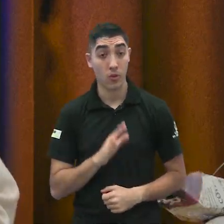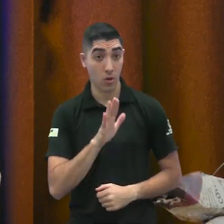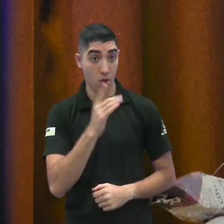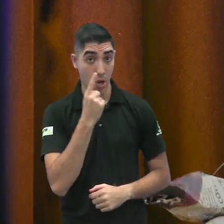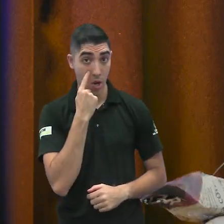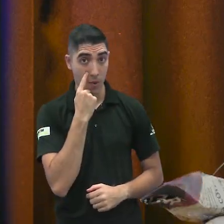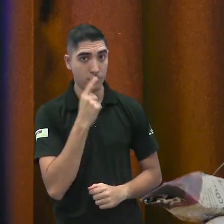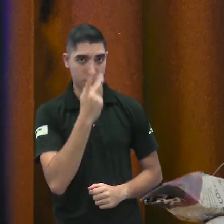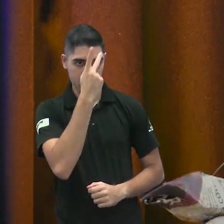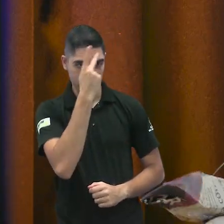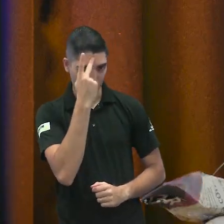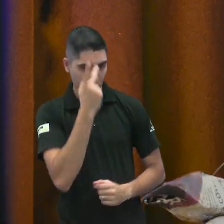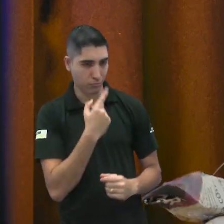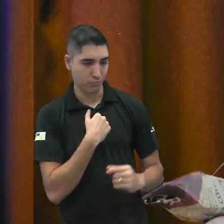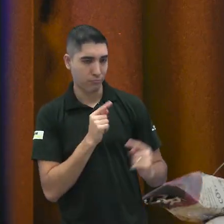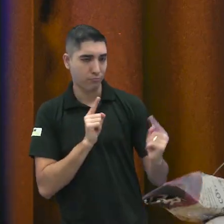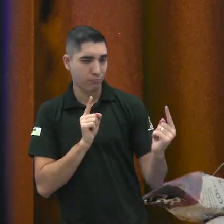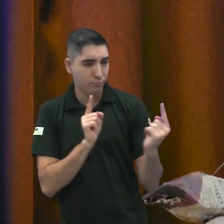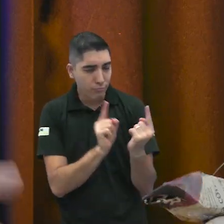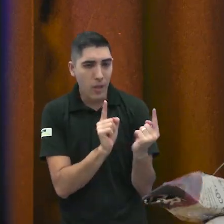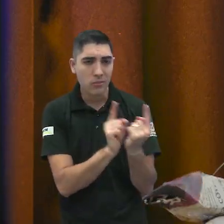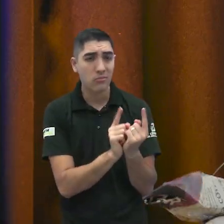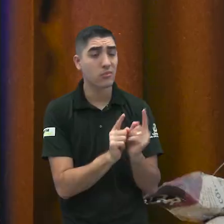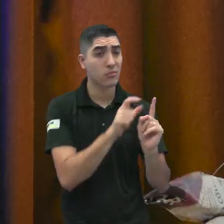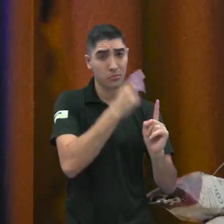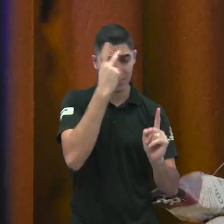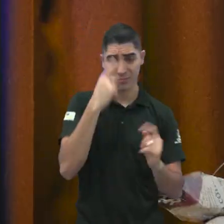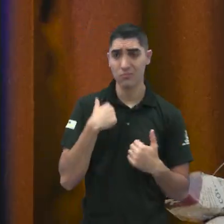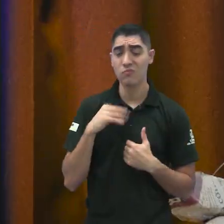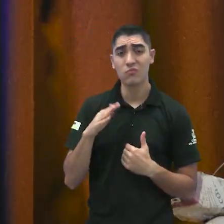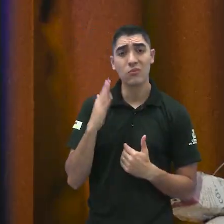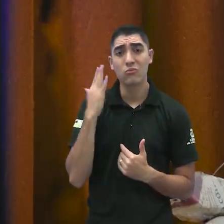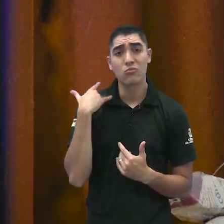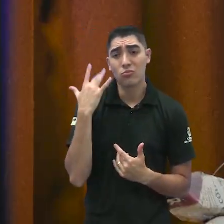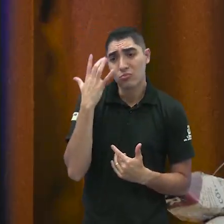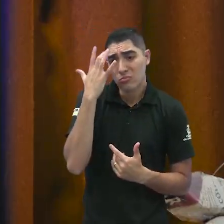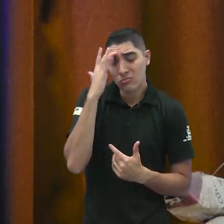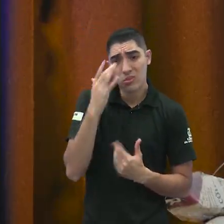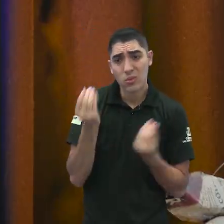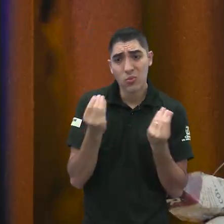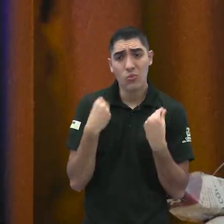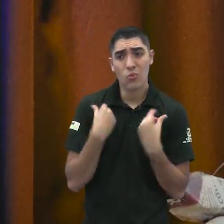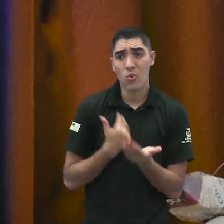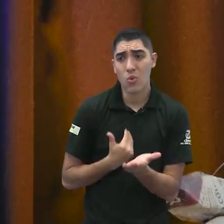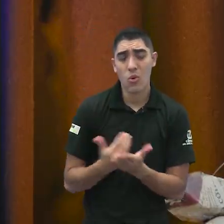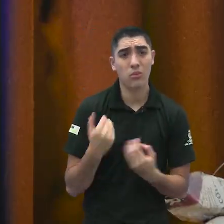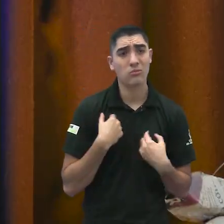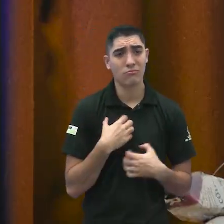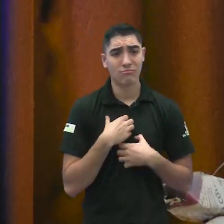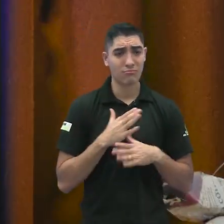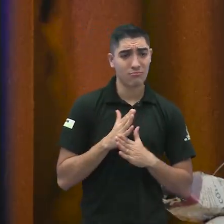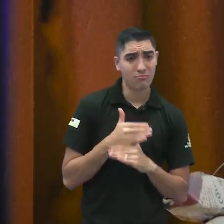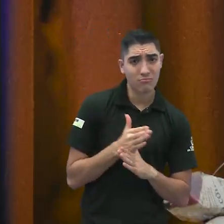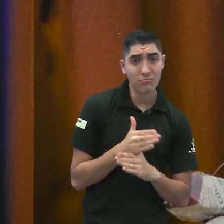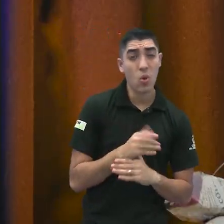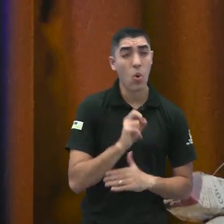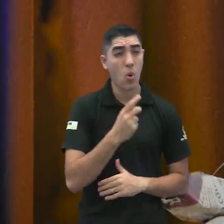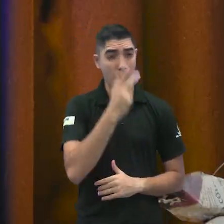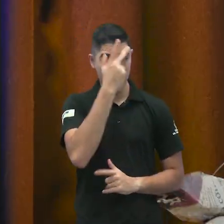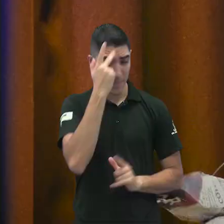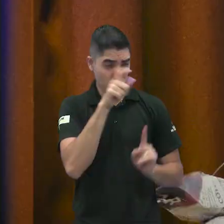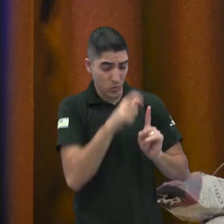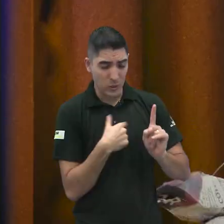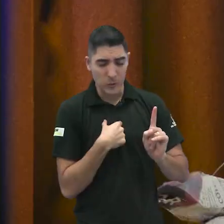no consultório, ele fala assim para mim, eu não sei por onde começar, eu não sei o que falar. Ou então aquela dor, ela está